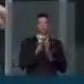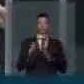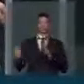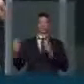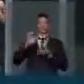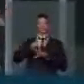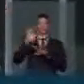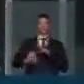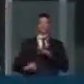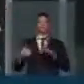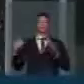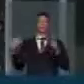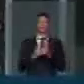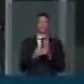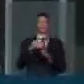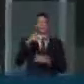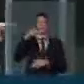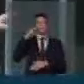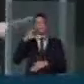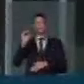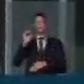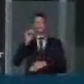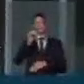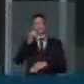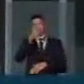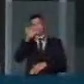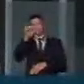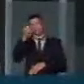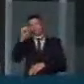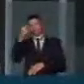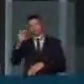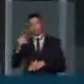até 15 de março de 87, a posse do primeiro governador,